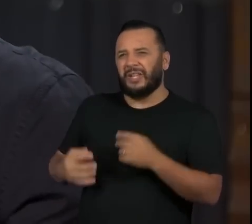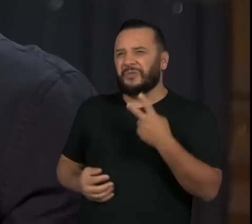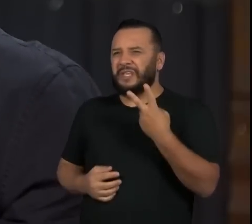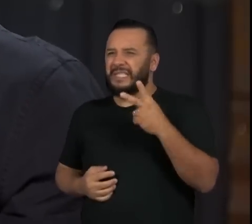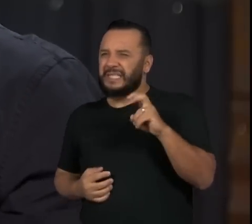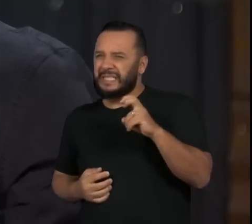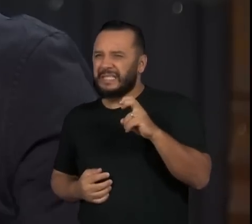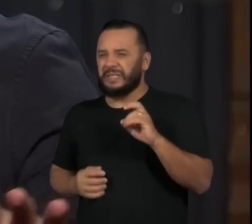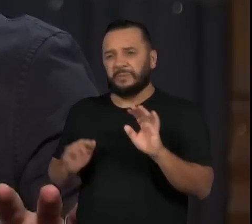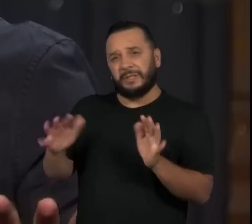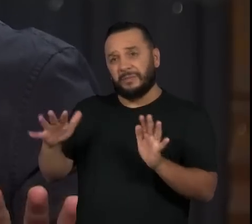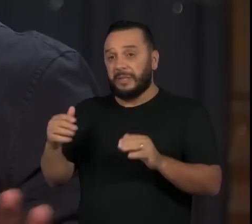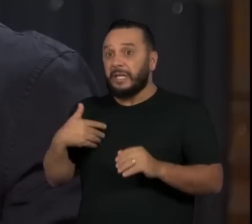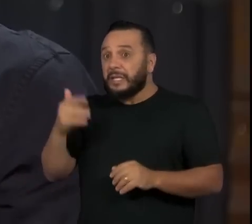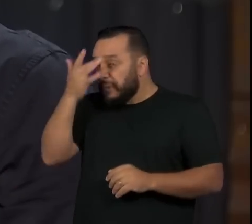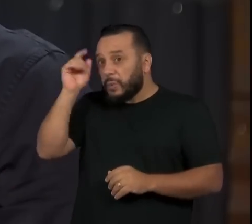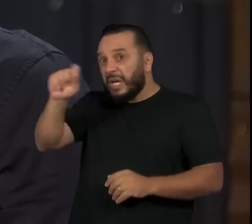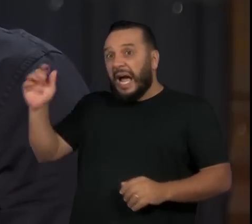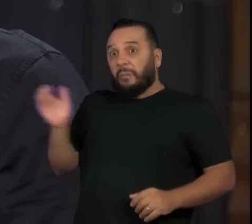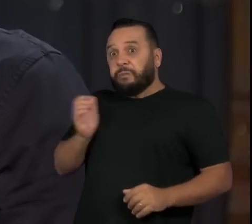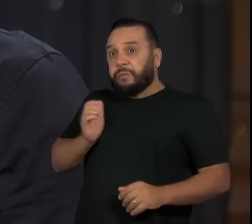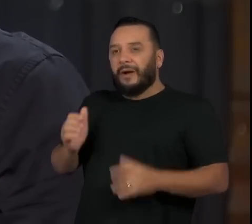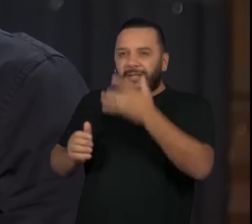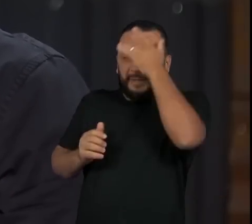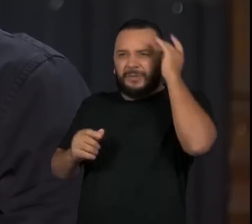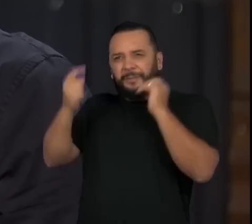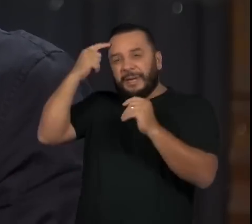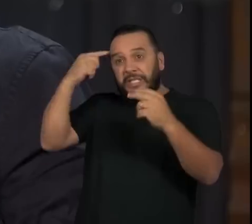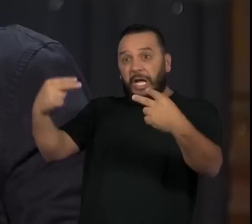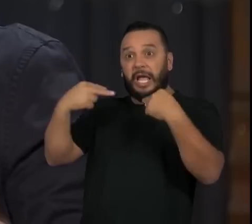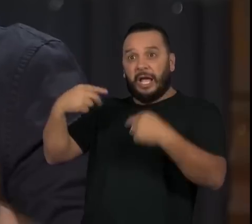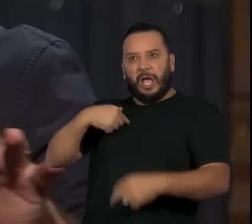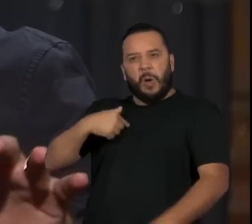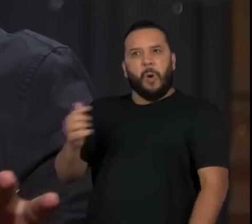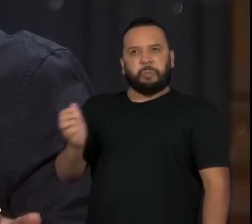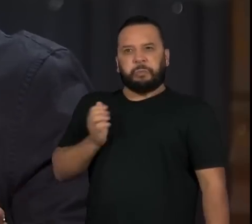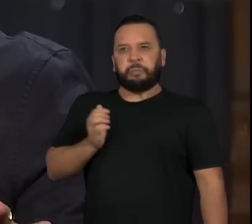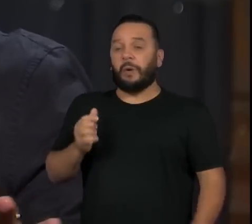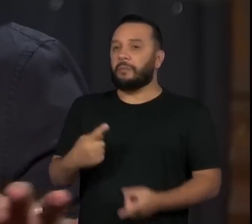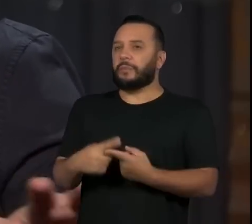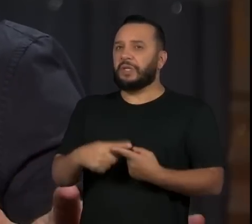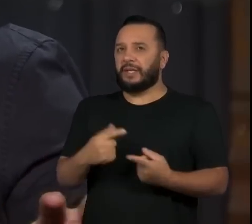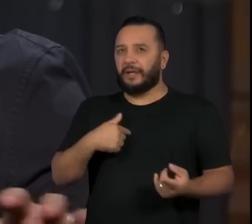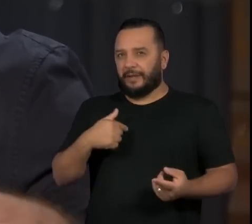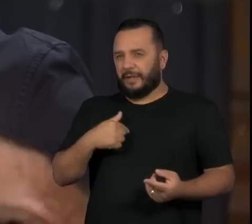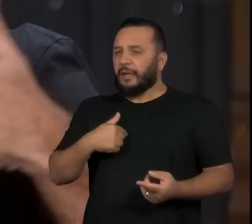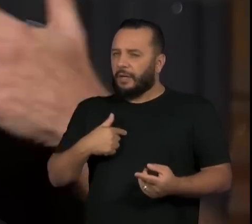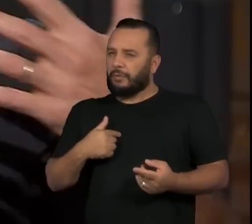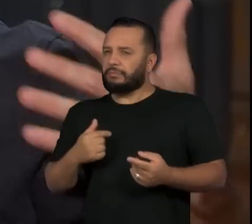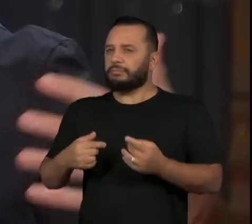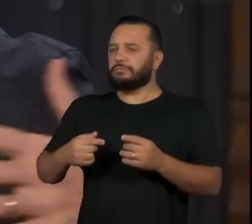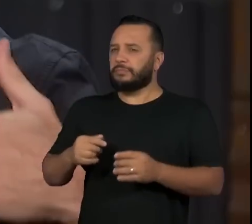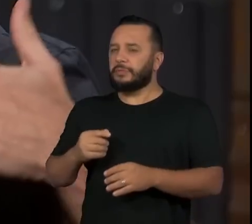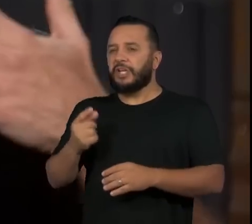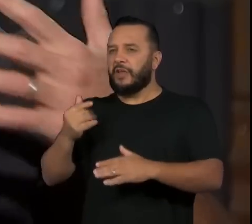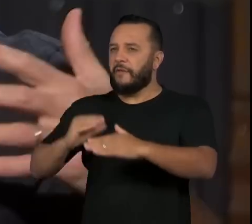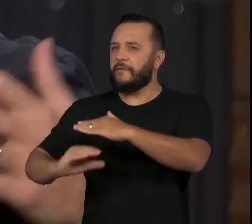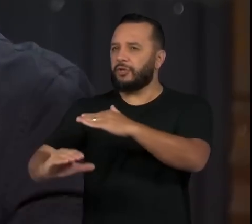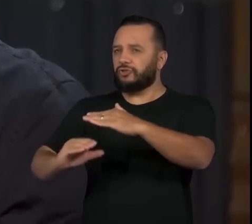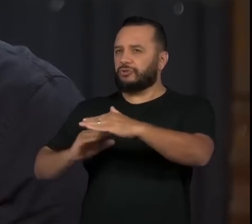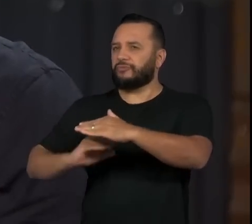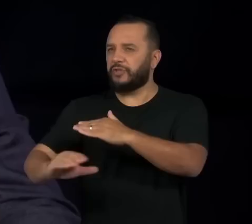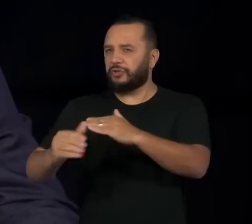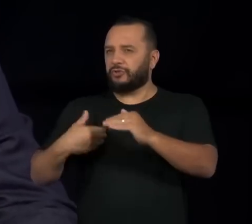milhões. E a galera da minha família achava que eu tinha um monte de milhão. Eu vivia aquela fase de mercado financeiro, querendo, né, mostrar